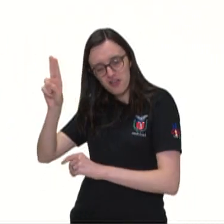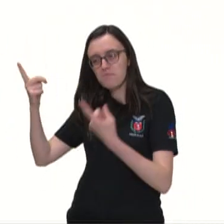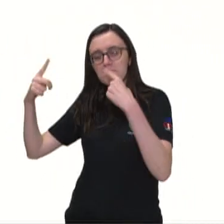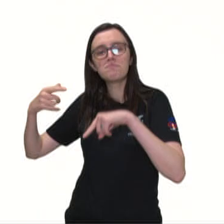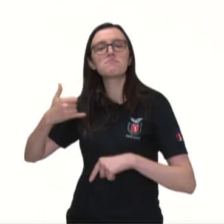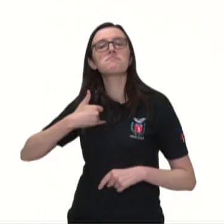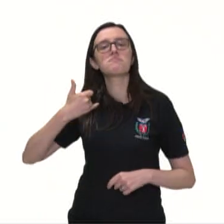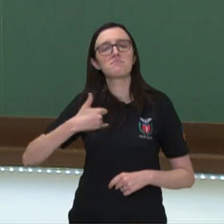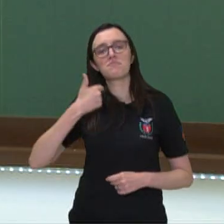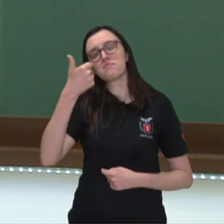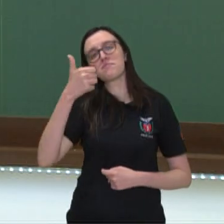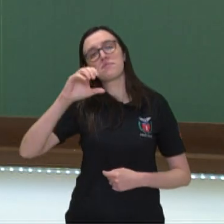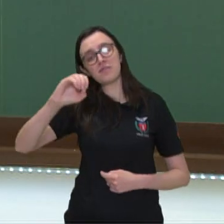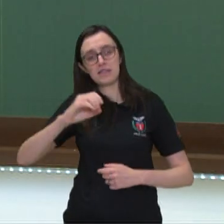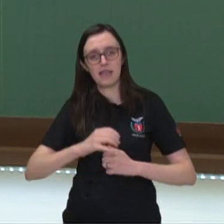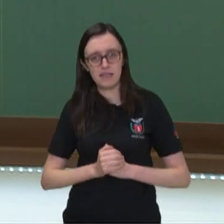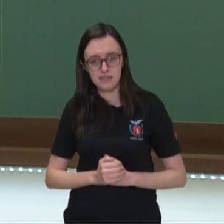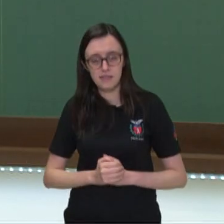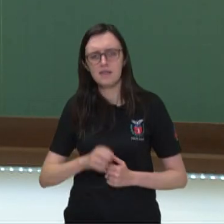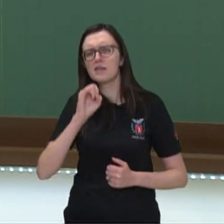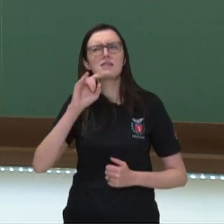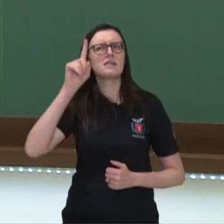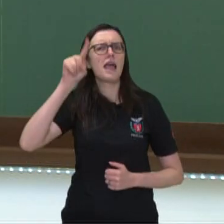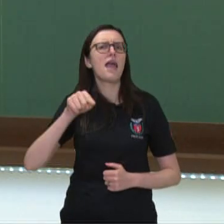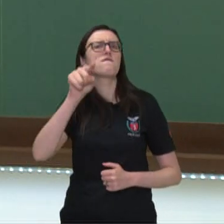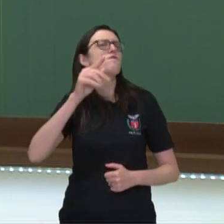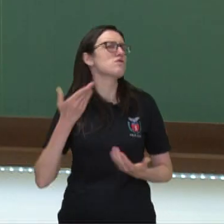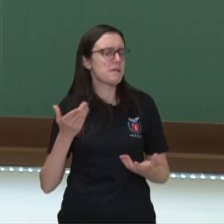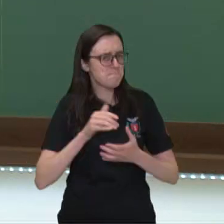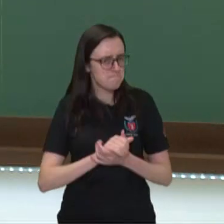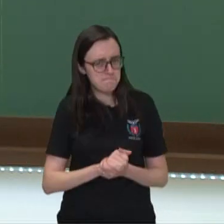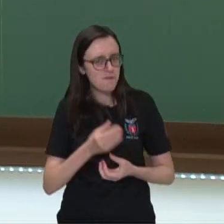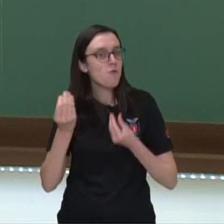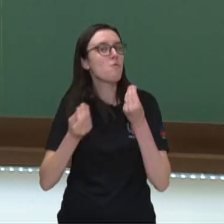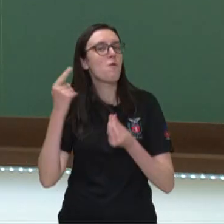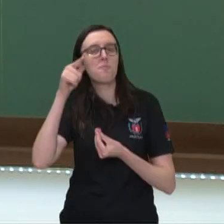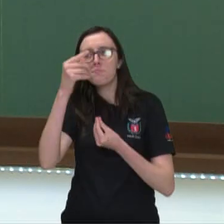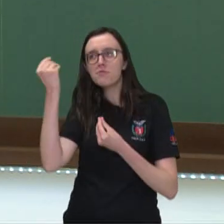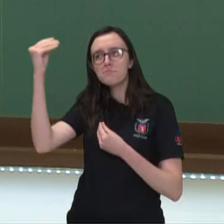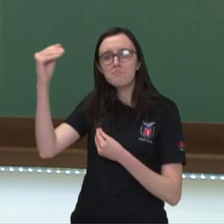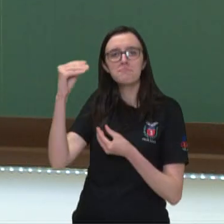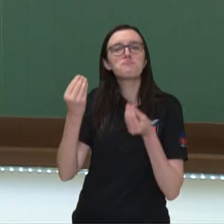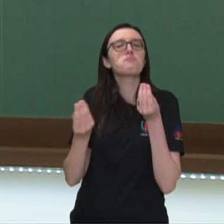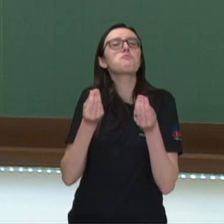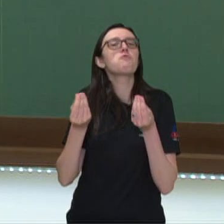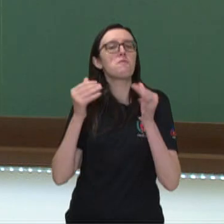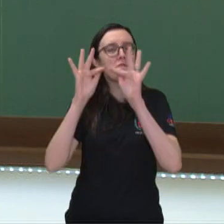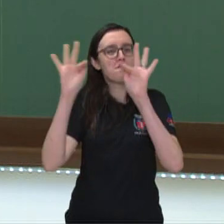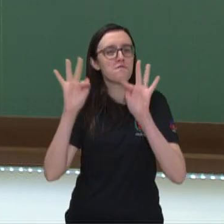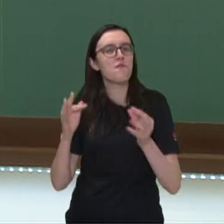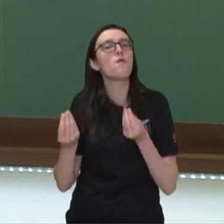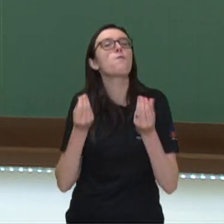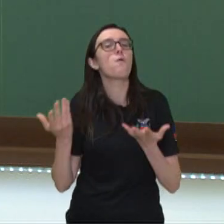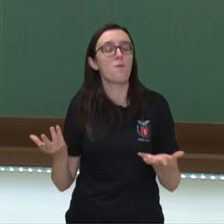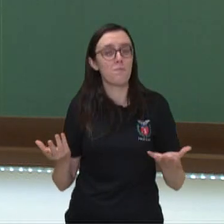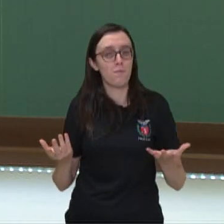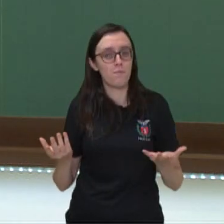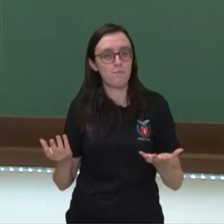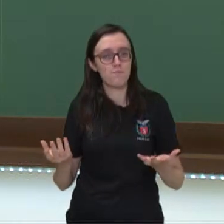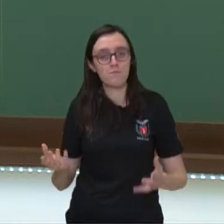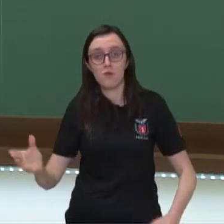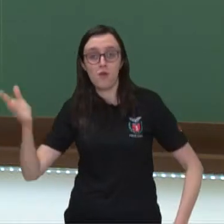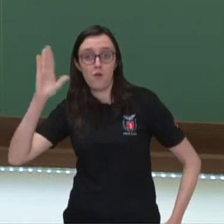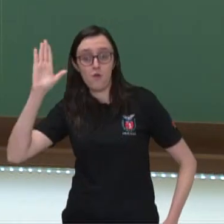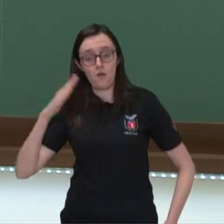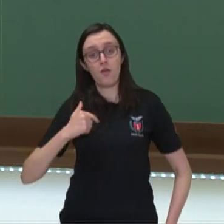am 10 years old. E se fosse com você, como é que você completaria essas frases? Você colocaria hello,